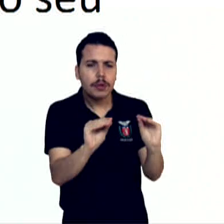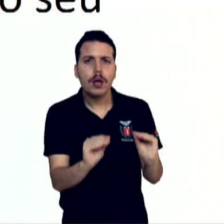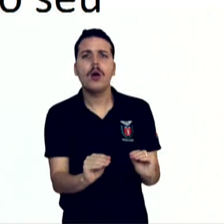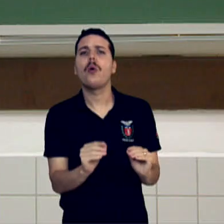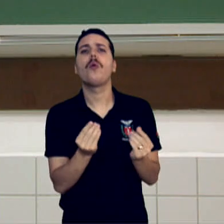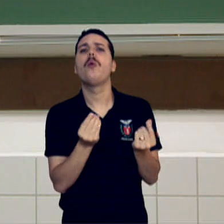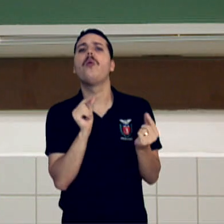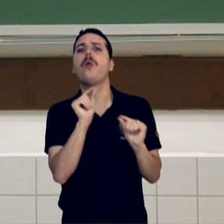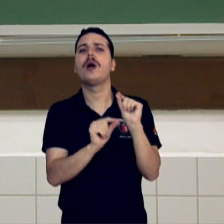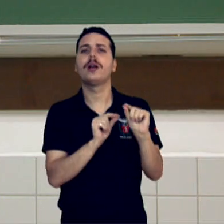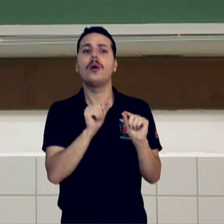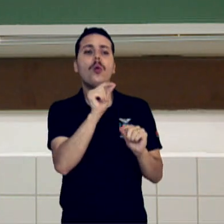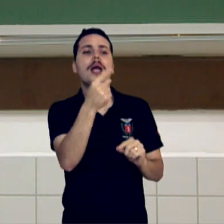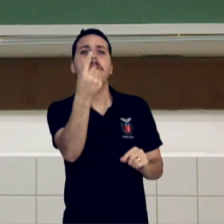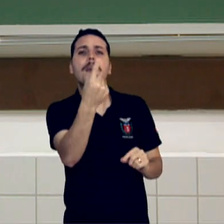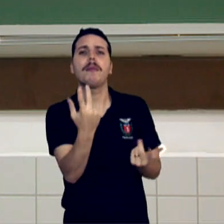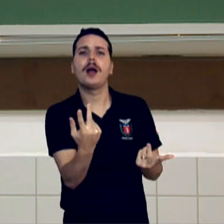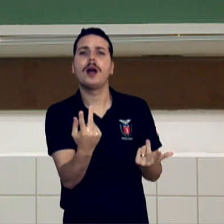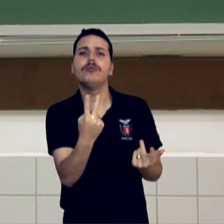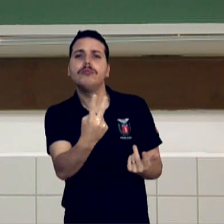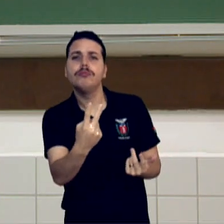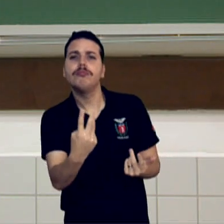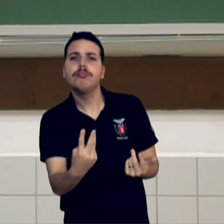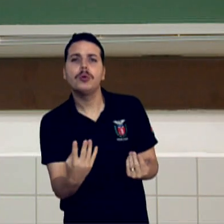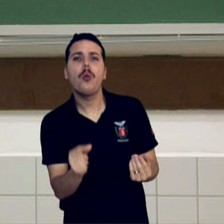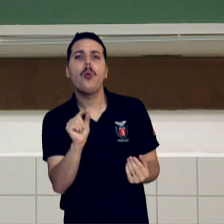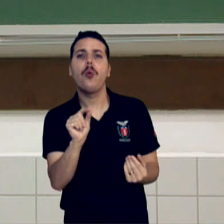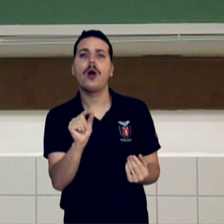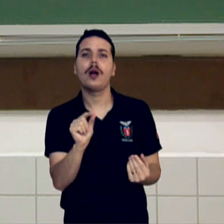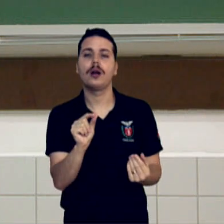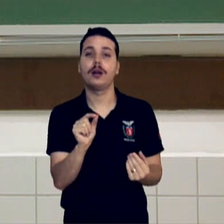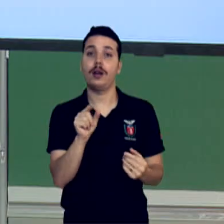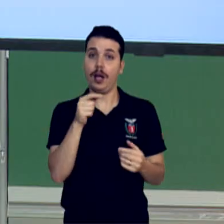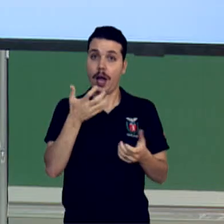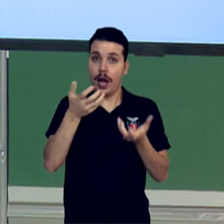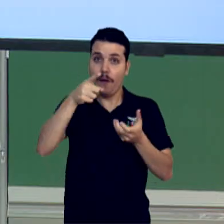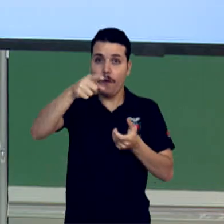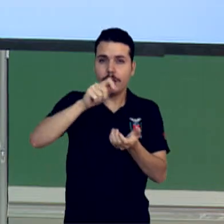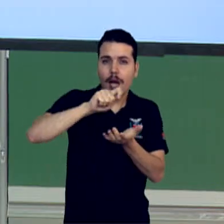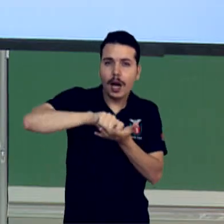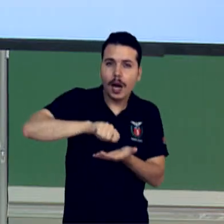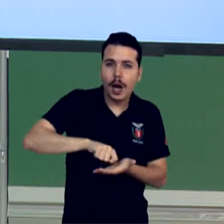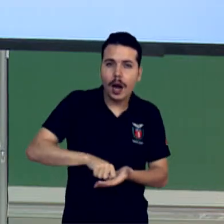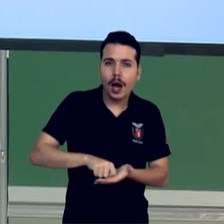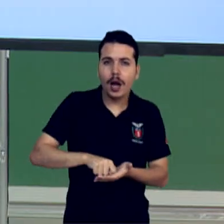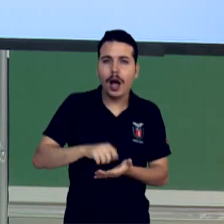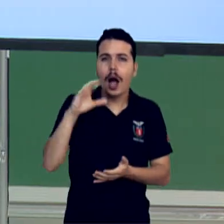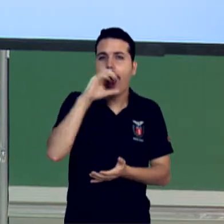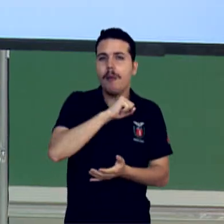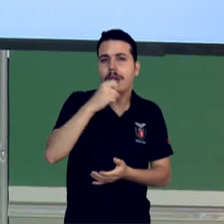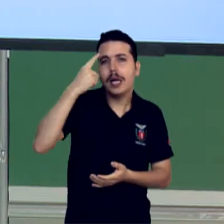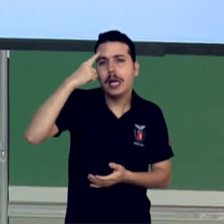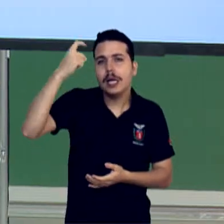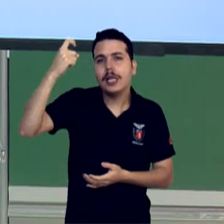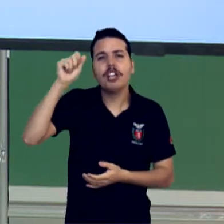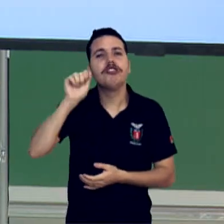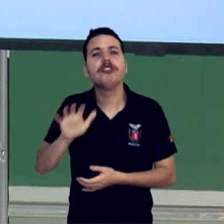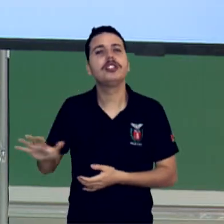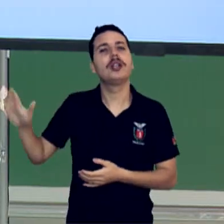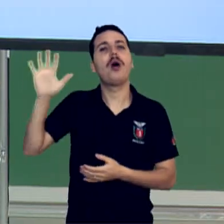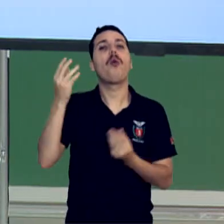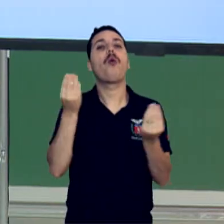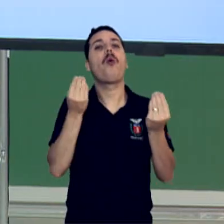teria destaque? Eu quero que você faça aí no seu caderno, bem rapidinho, uma ideia genérica de como